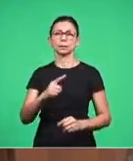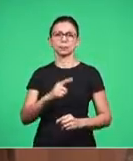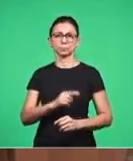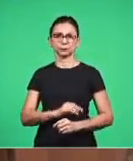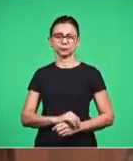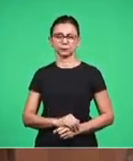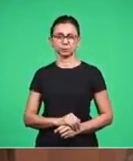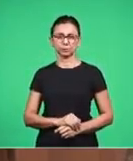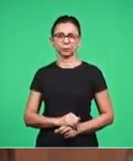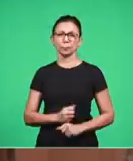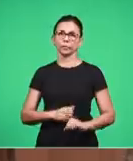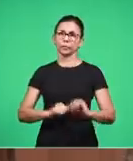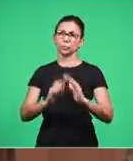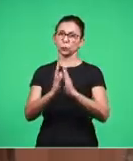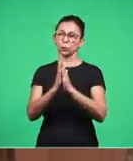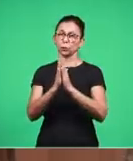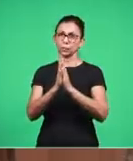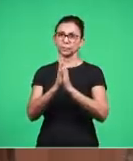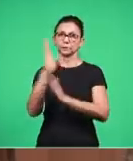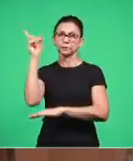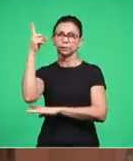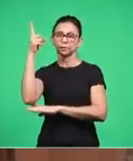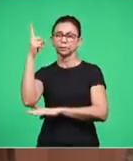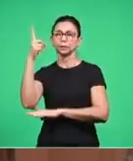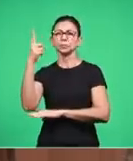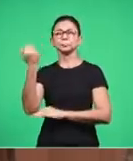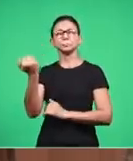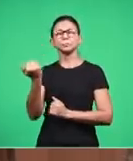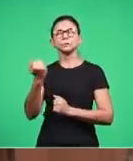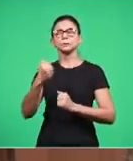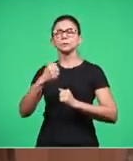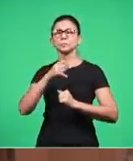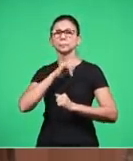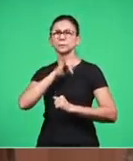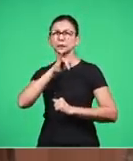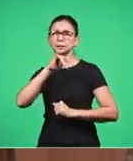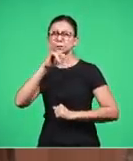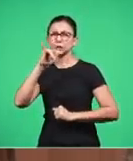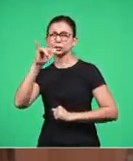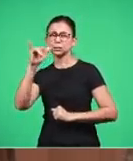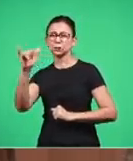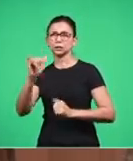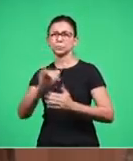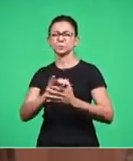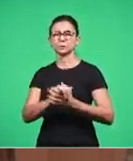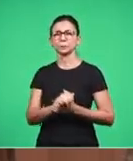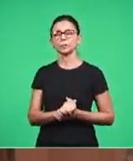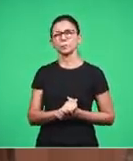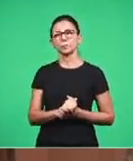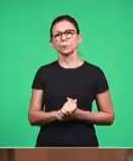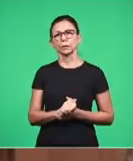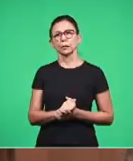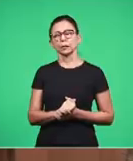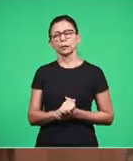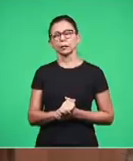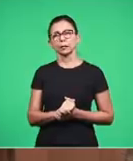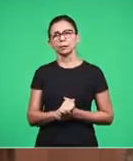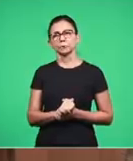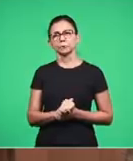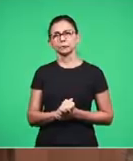retratar exatamente isso: a sombra de tuas asas me abrigo. Aqui nós vemos o seguinte: esse